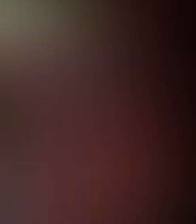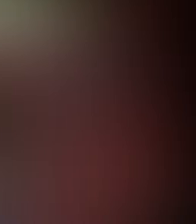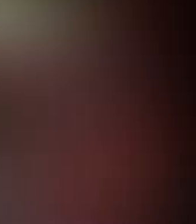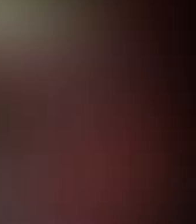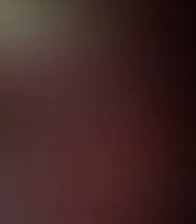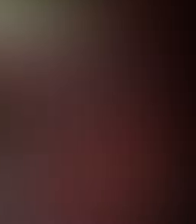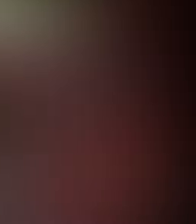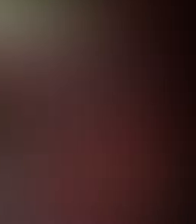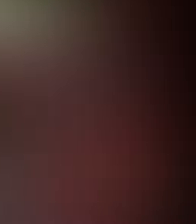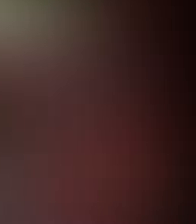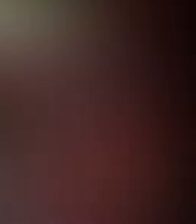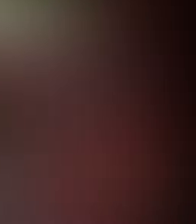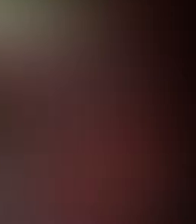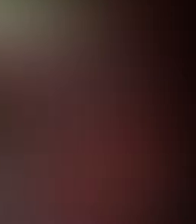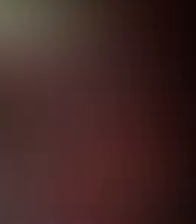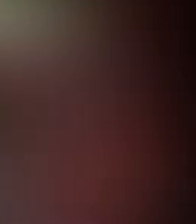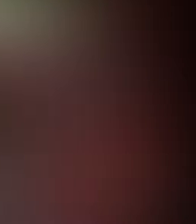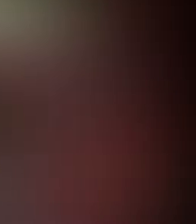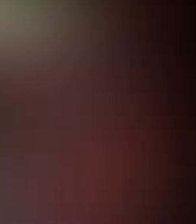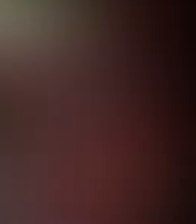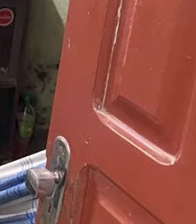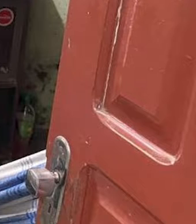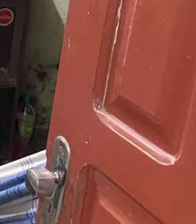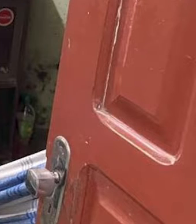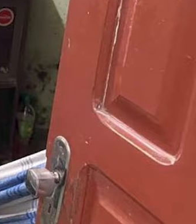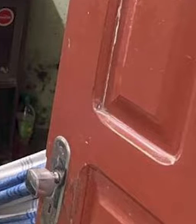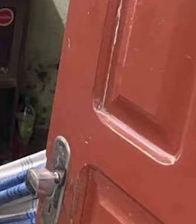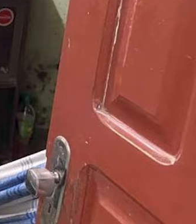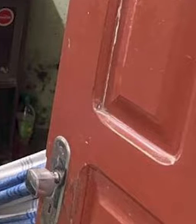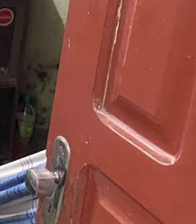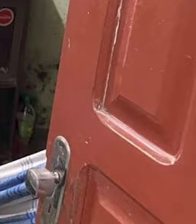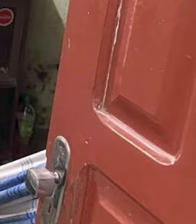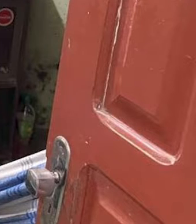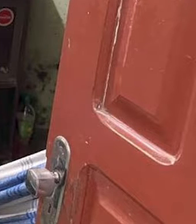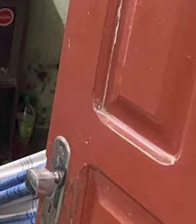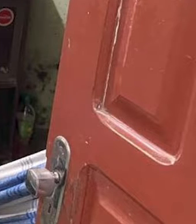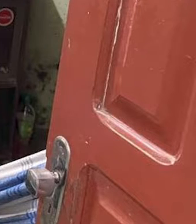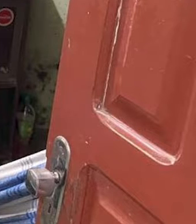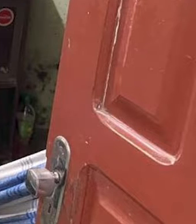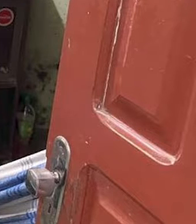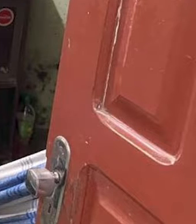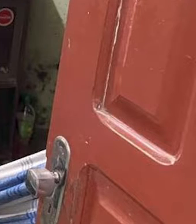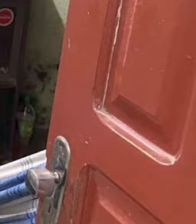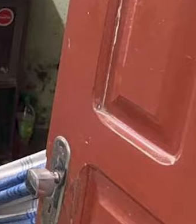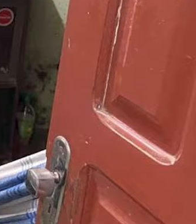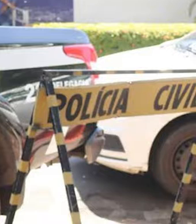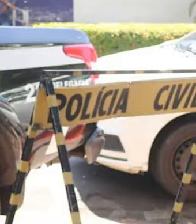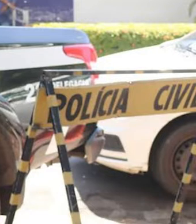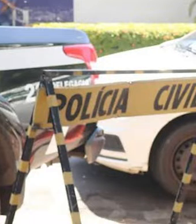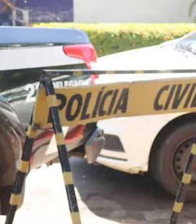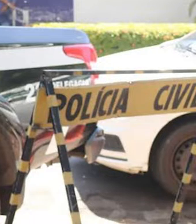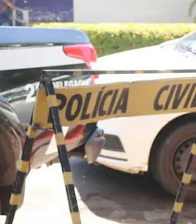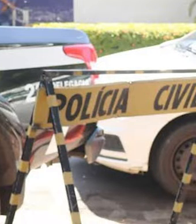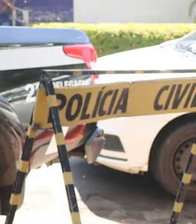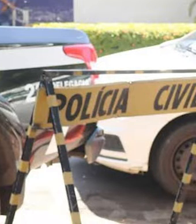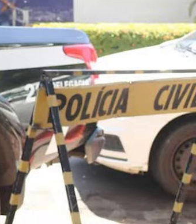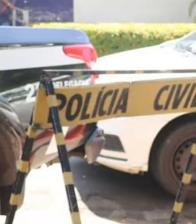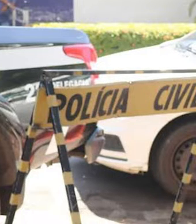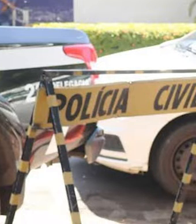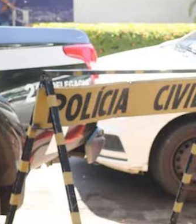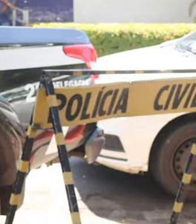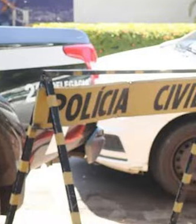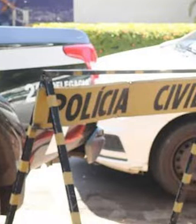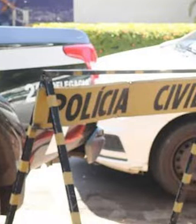coordenada pelo Ministério da Justiça e Segurança Pública ação simultânea conta a participação de mais de 500